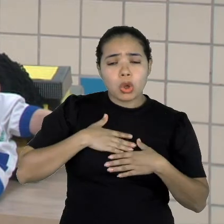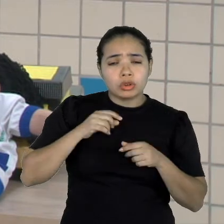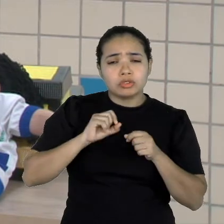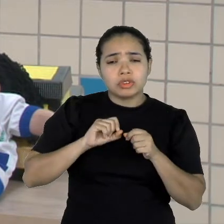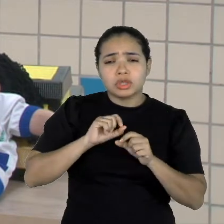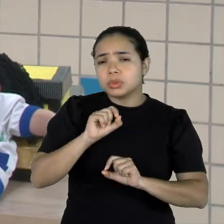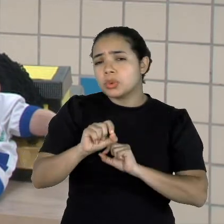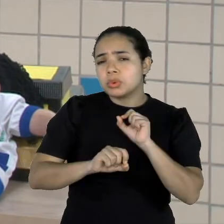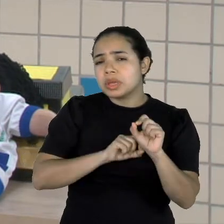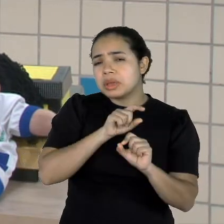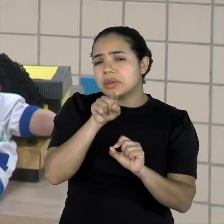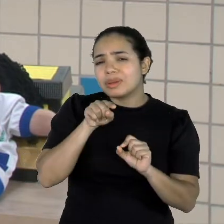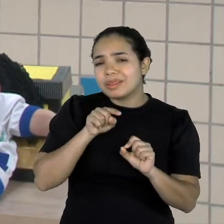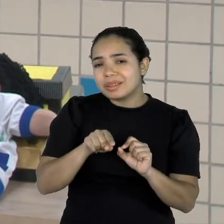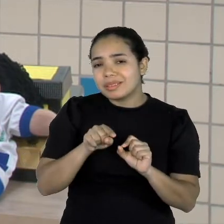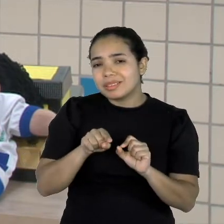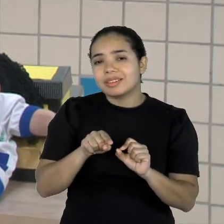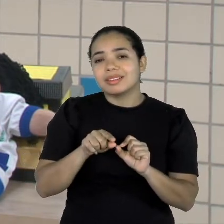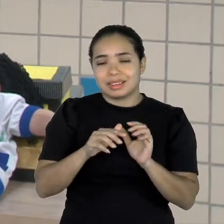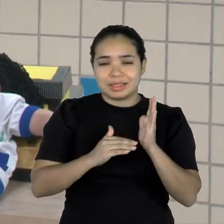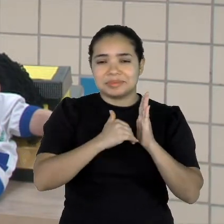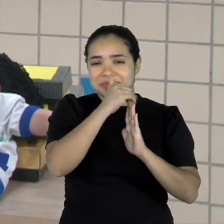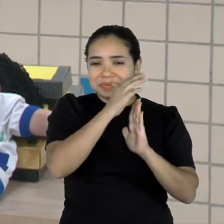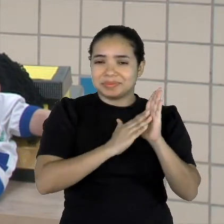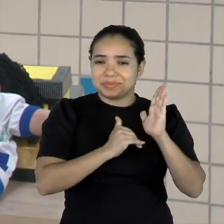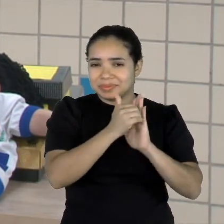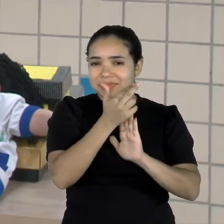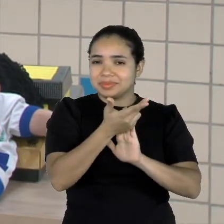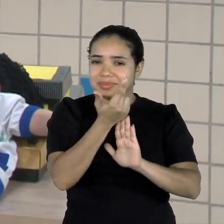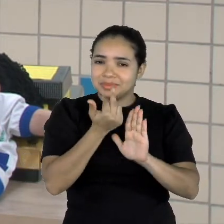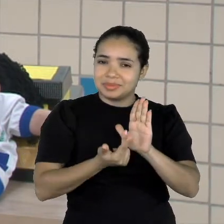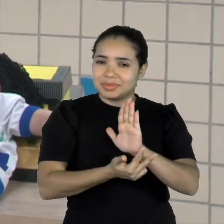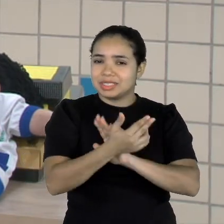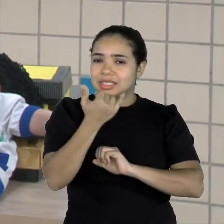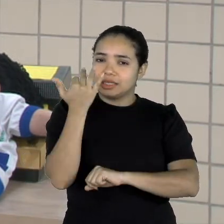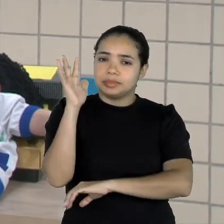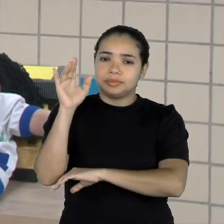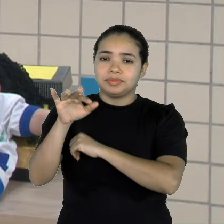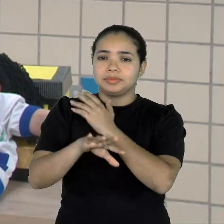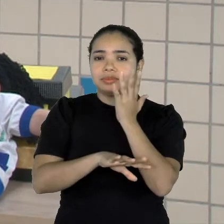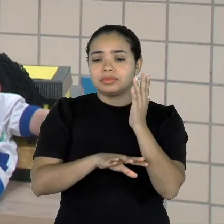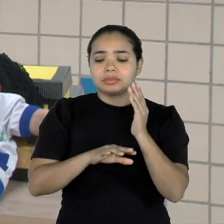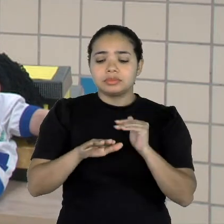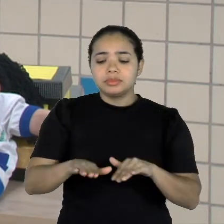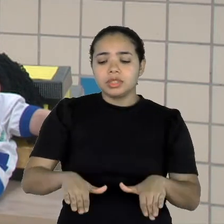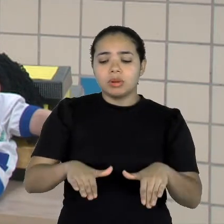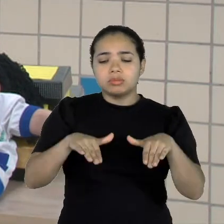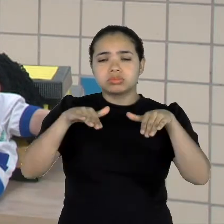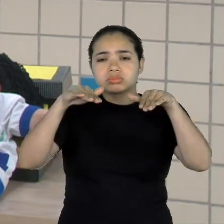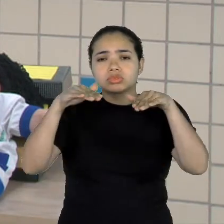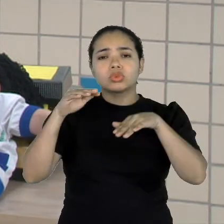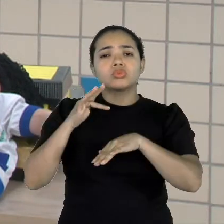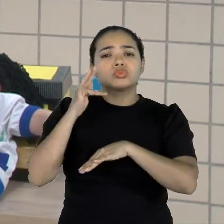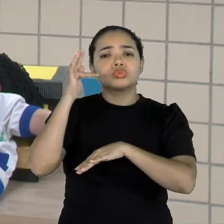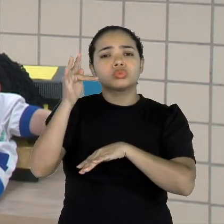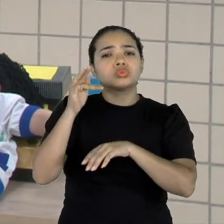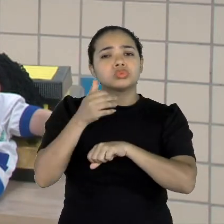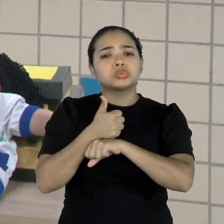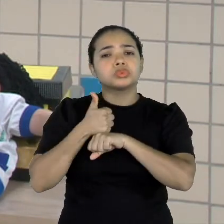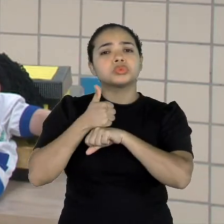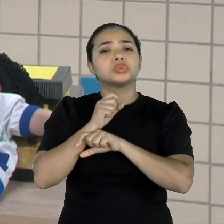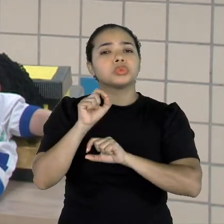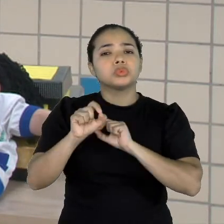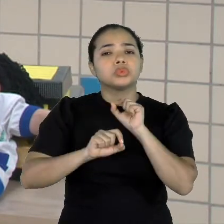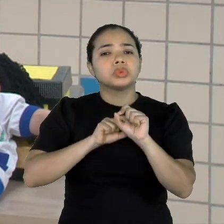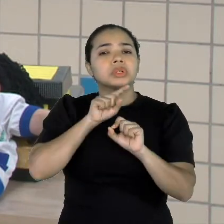pintar quadros, de desenhar e desenhar sobre a natureza. E o que elas querem ser quando crescer? Artista, pintora de